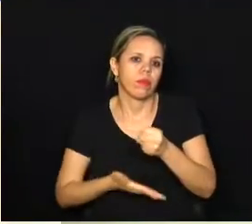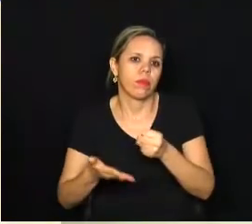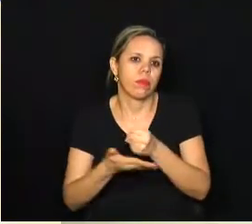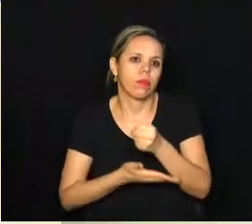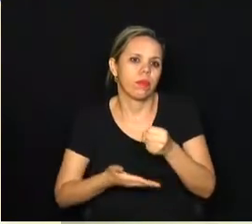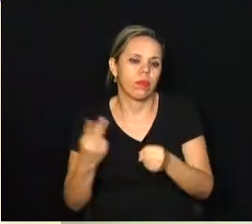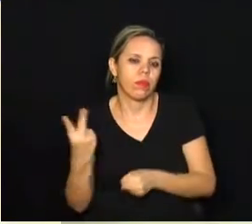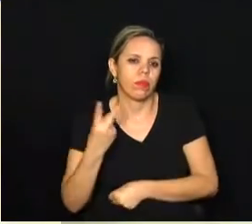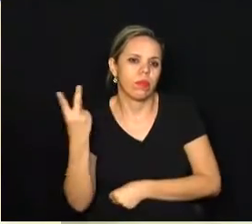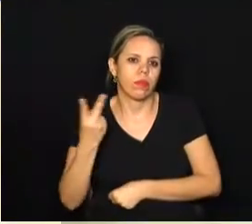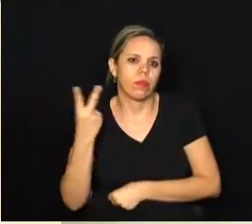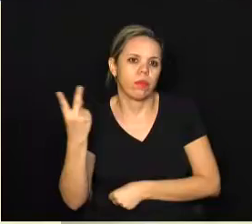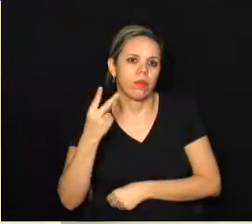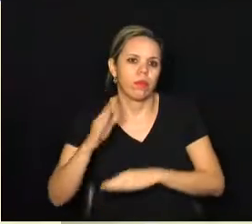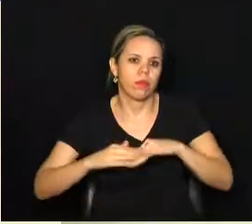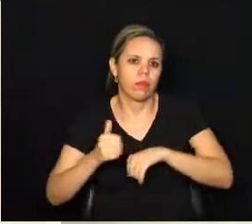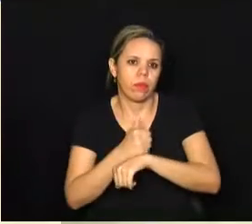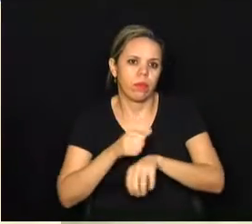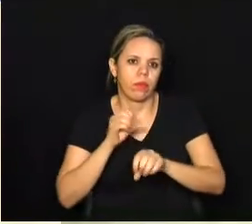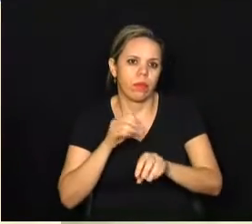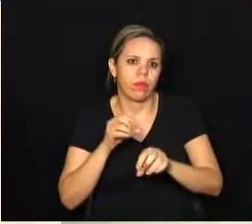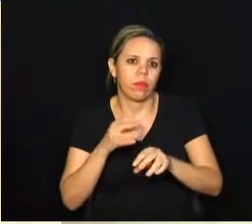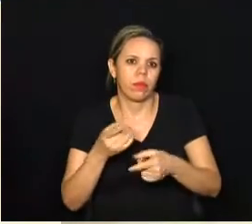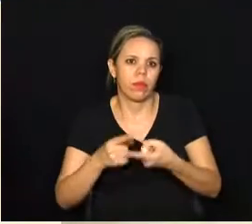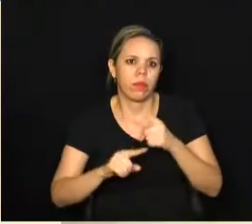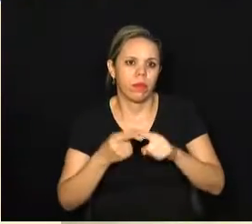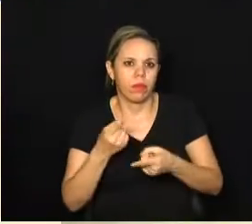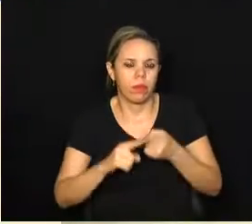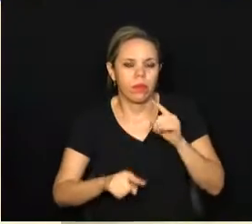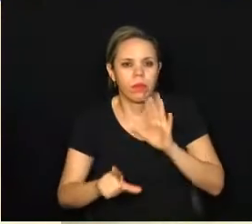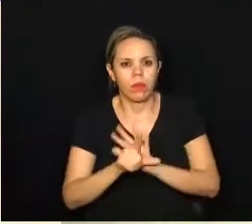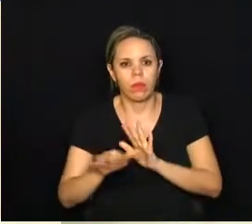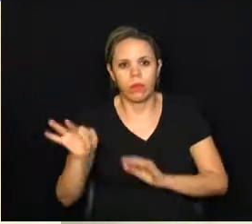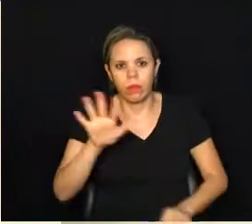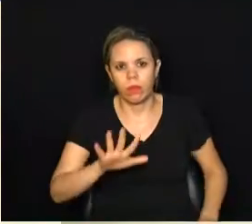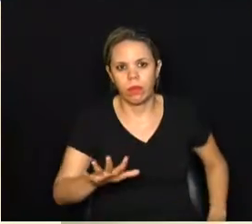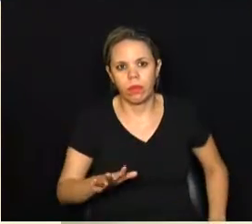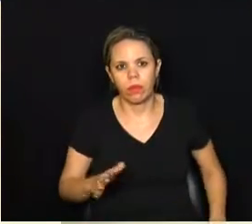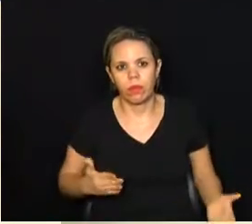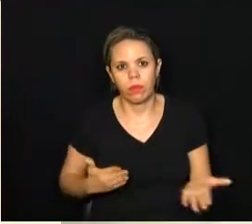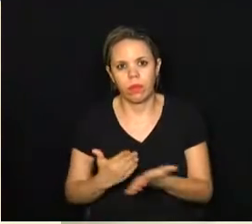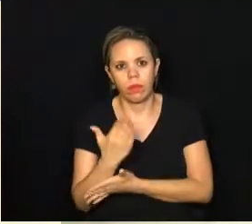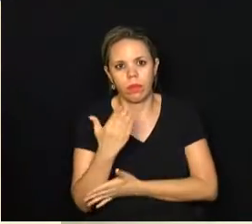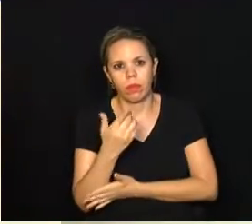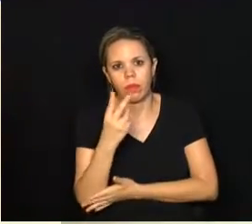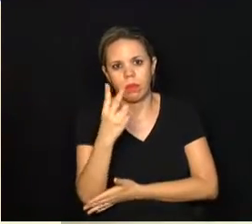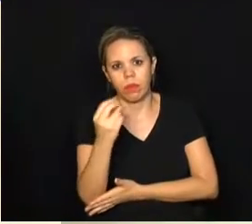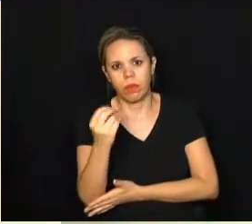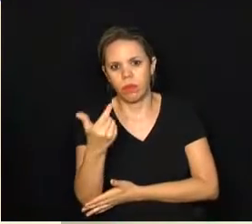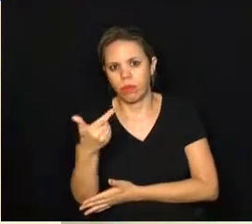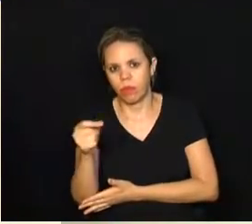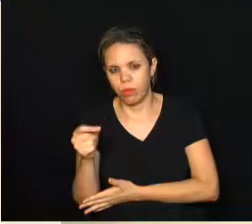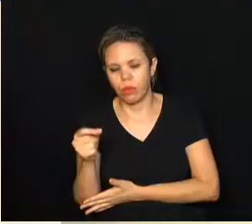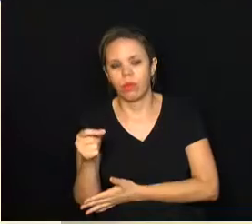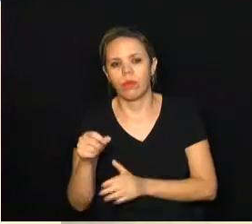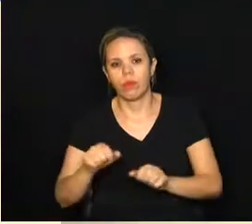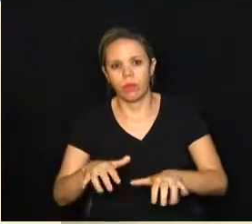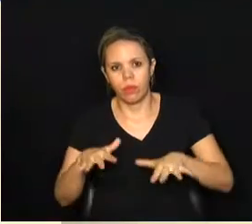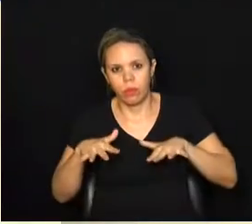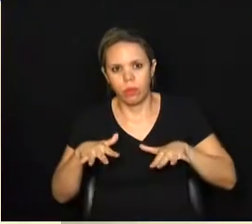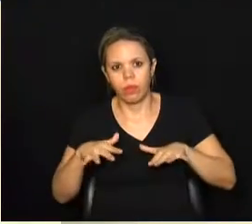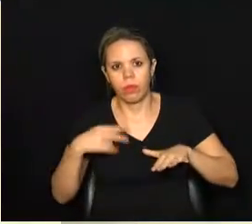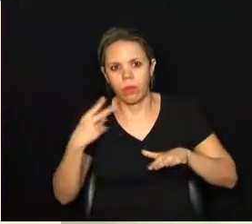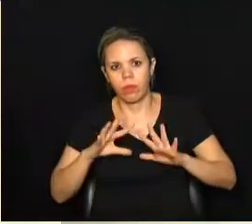da Valorização dos Profissionais de Educação, de acordo com lei federal aprovada em 2020. O plenário precisa